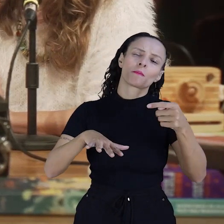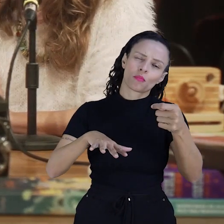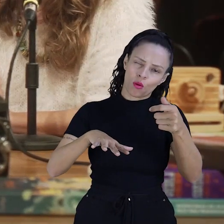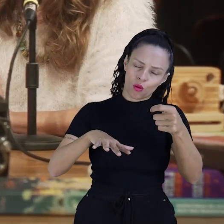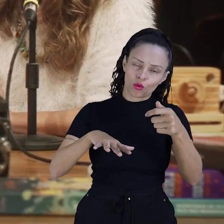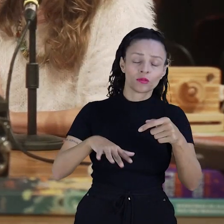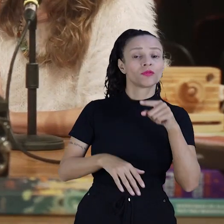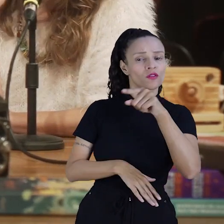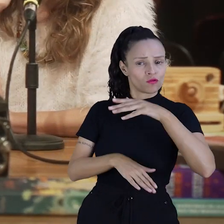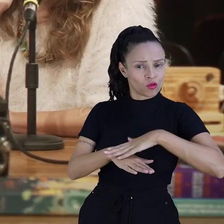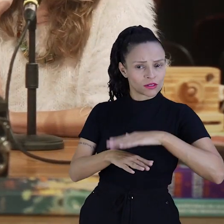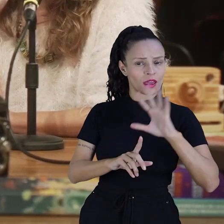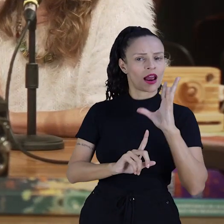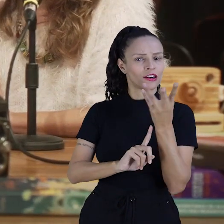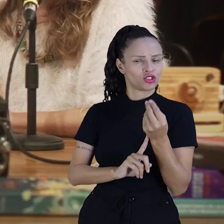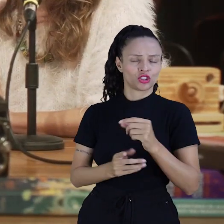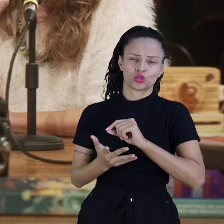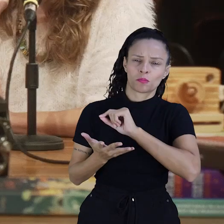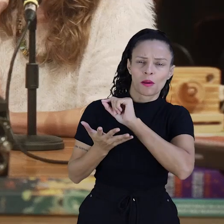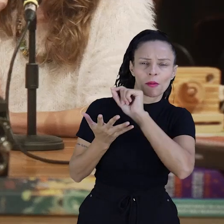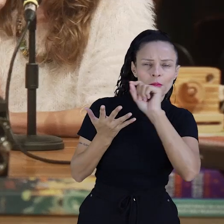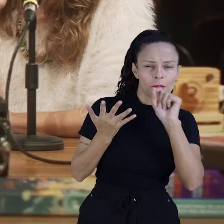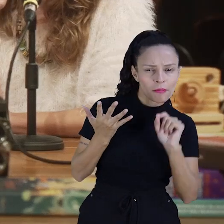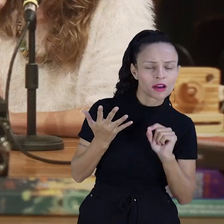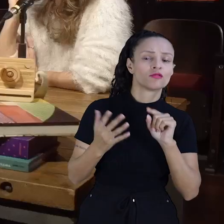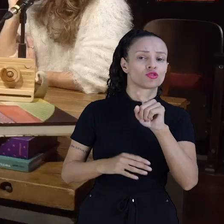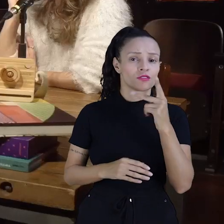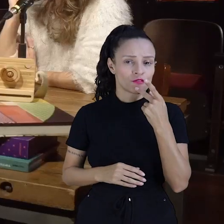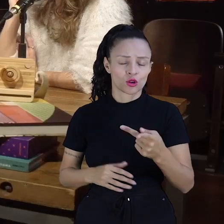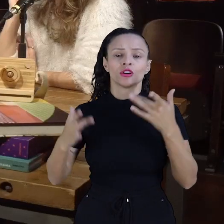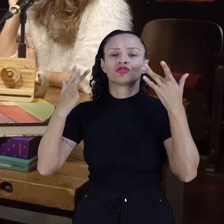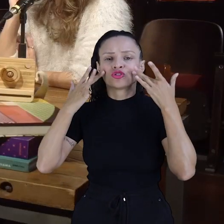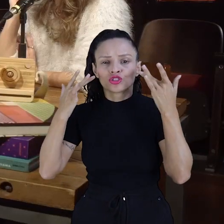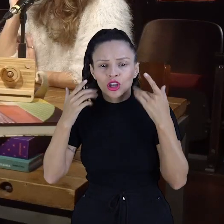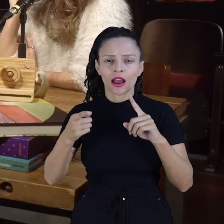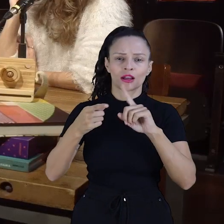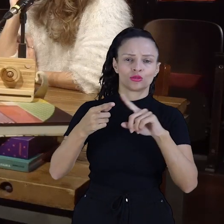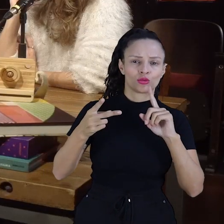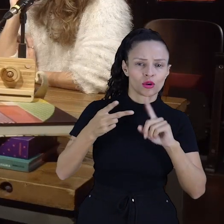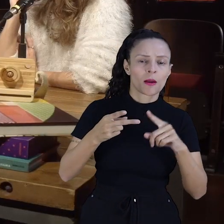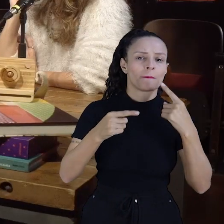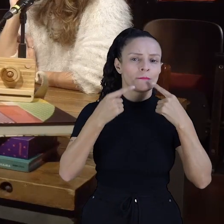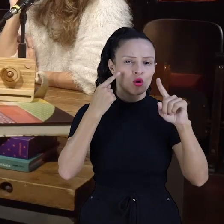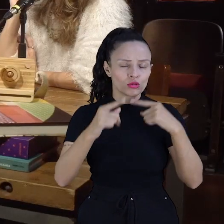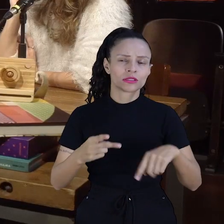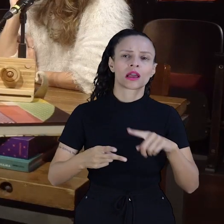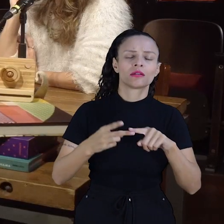movimento acontecendo, né? E você que é um artista tão multifacetado, você citou